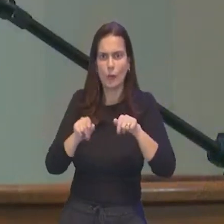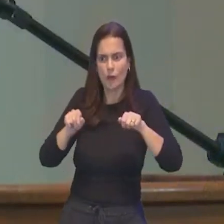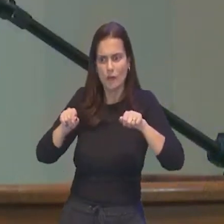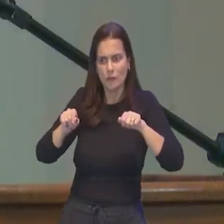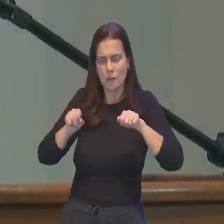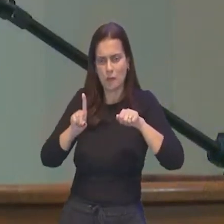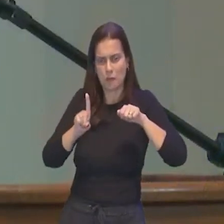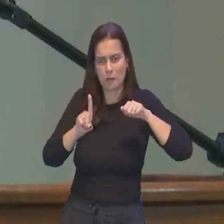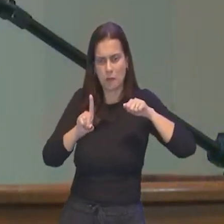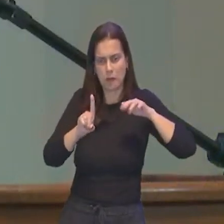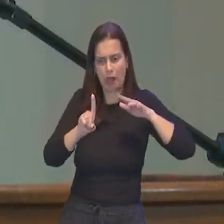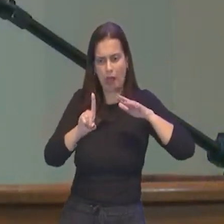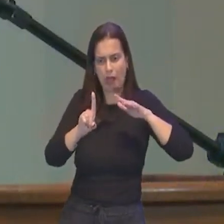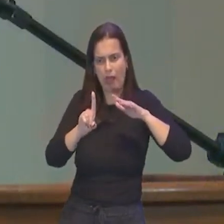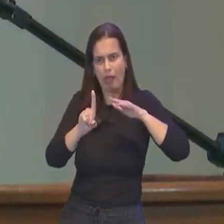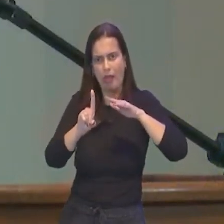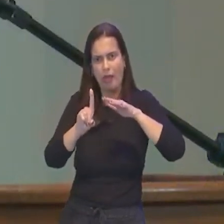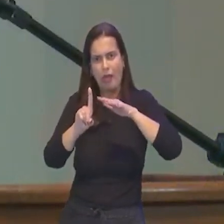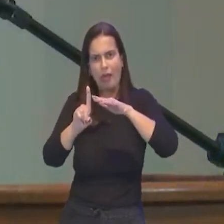esta entrada.